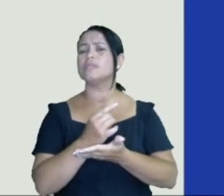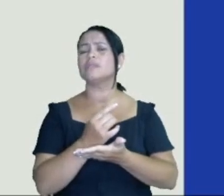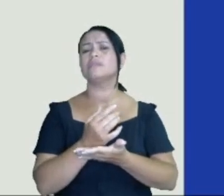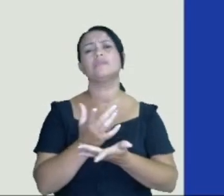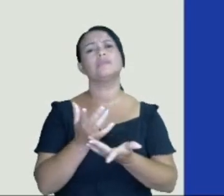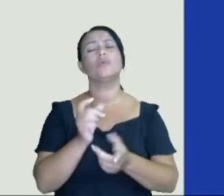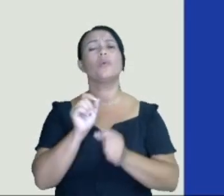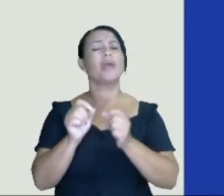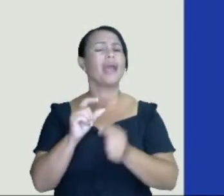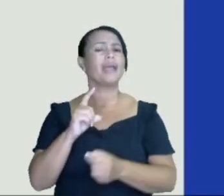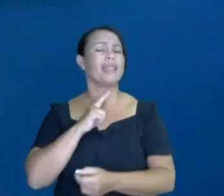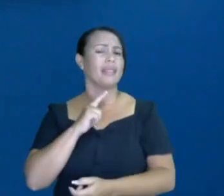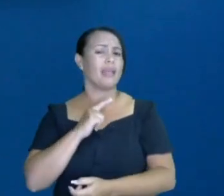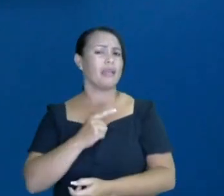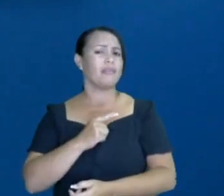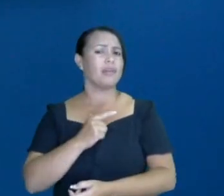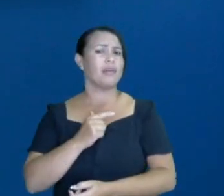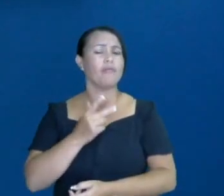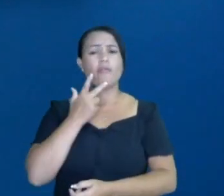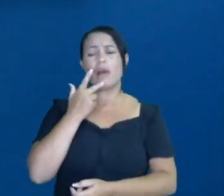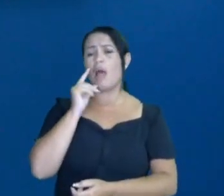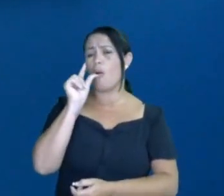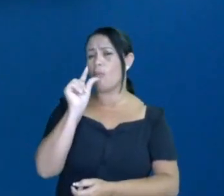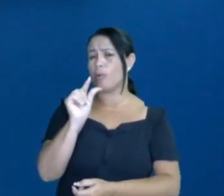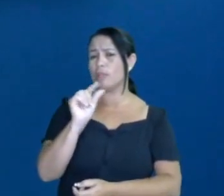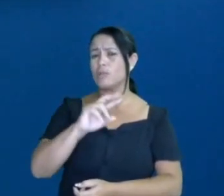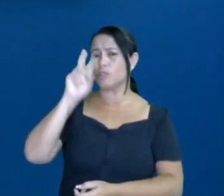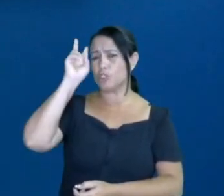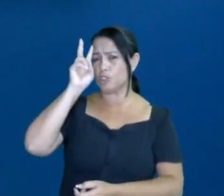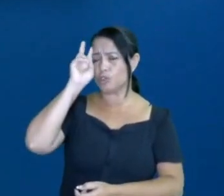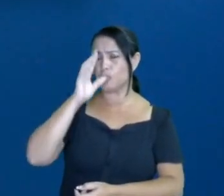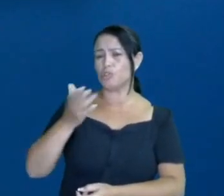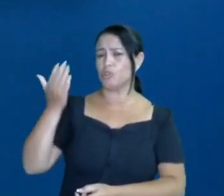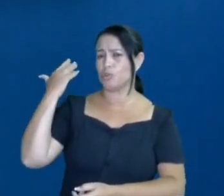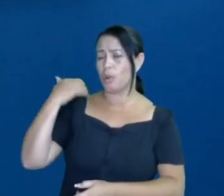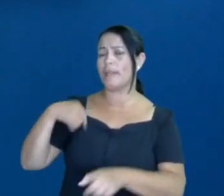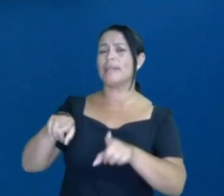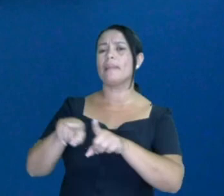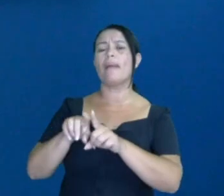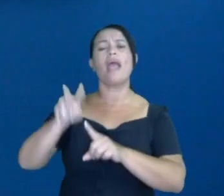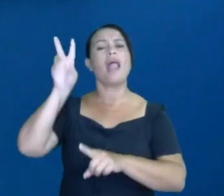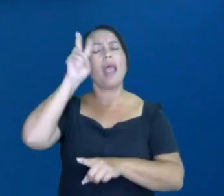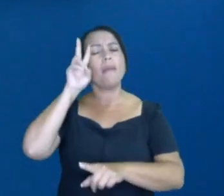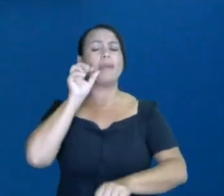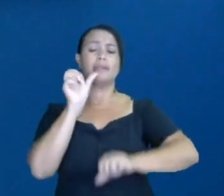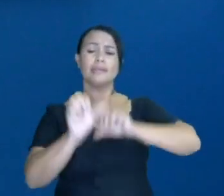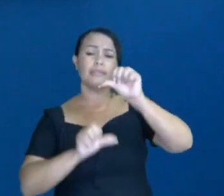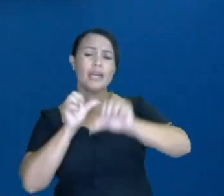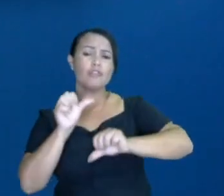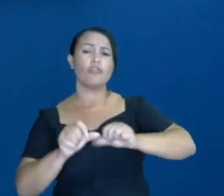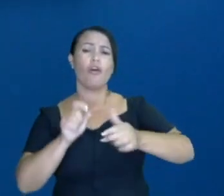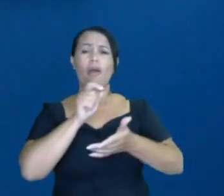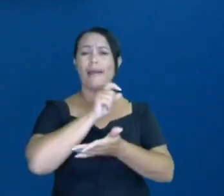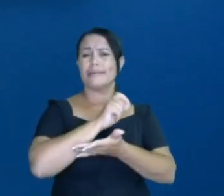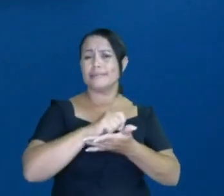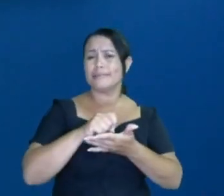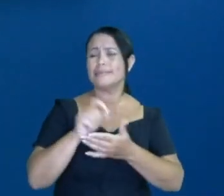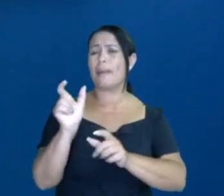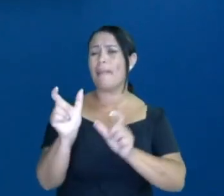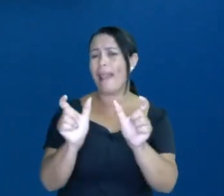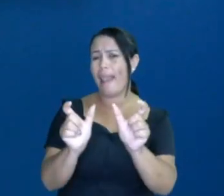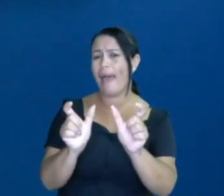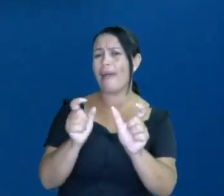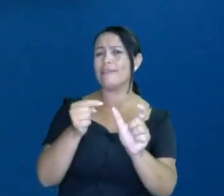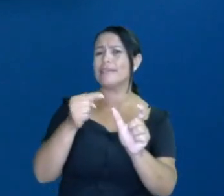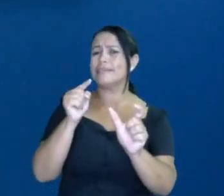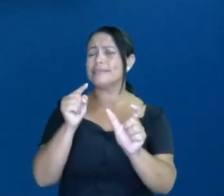Vamos falar um pouco de história e lembrar um pouco dessa reforma ortográfica. Vamos tentar entender, que muita gente às